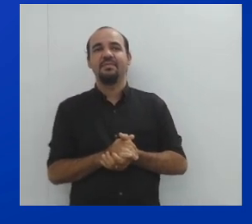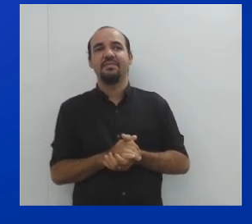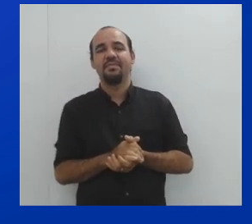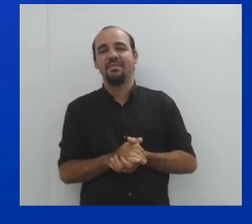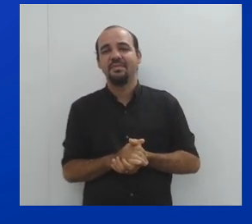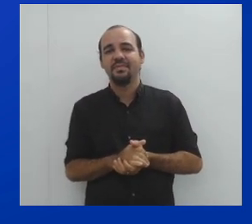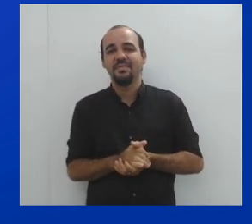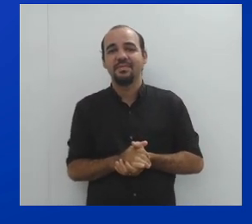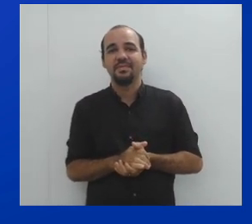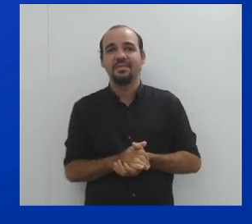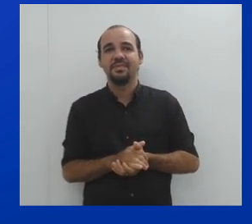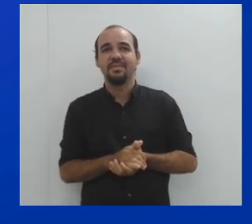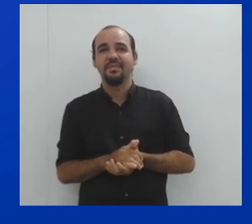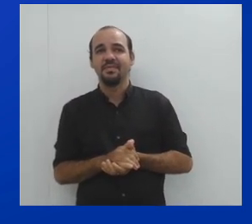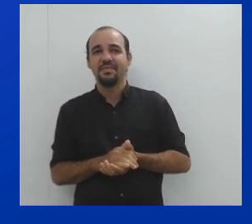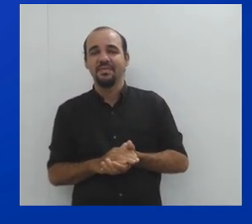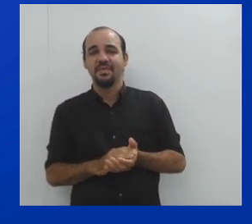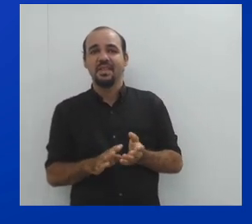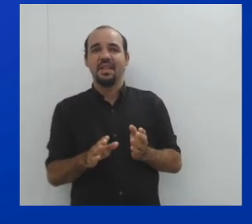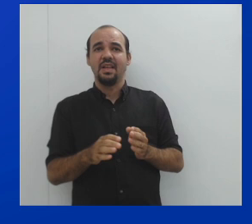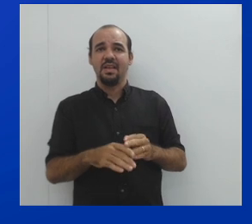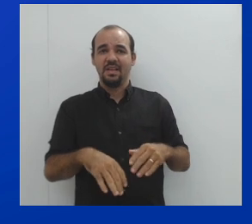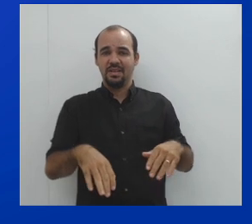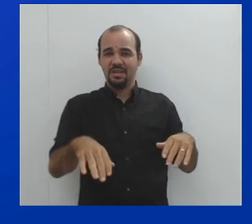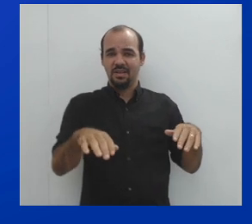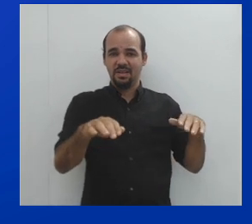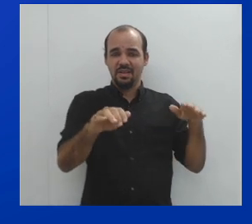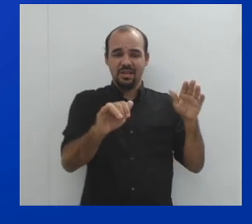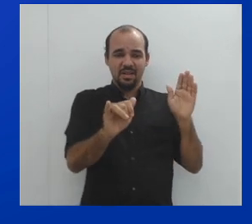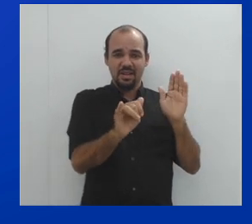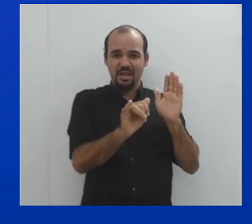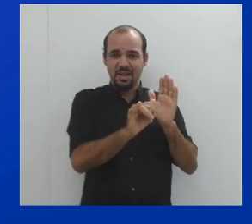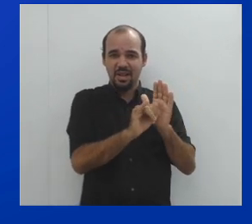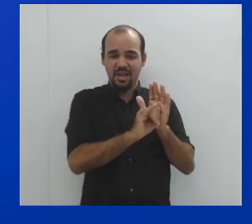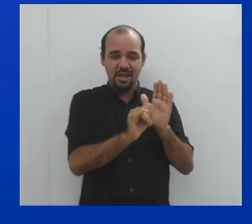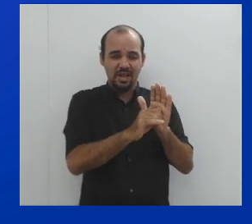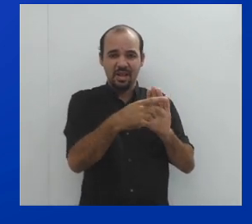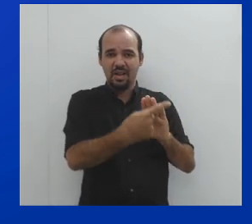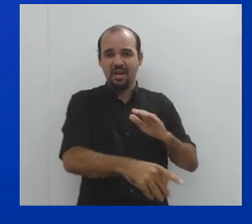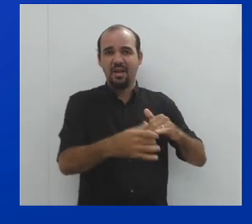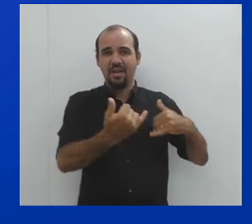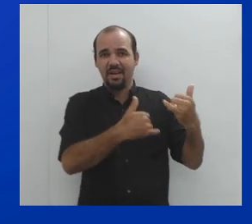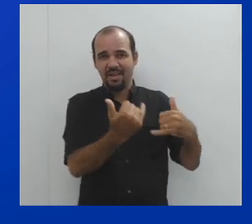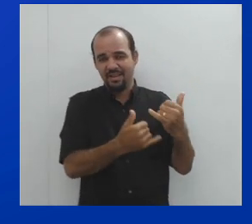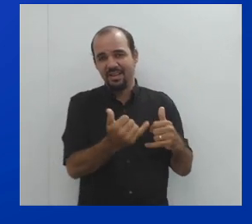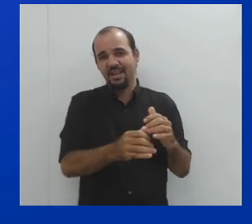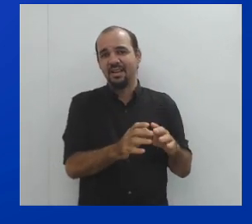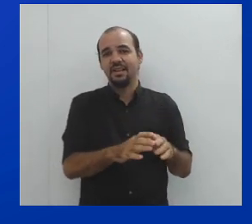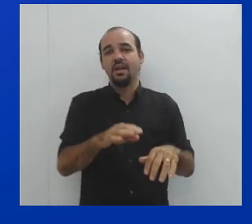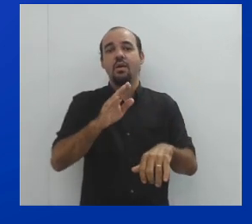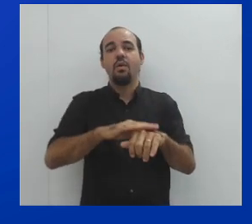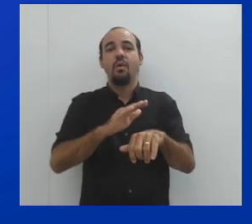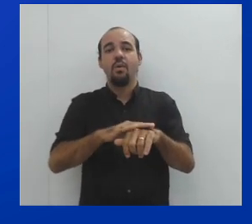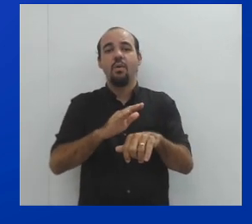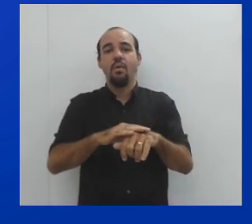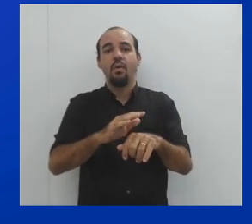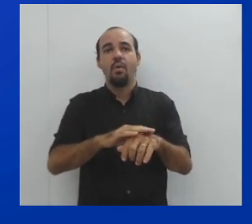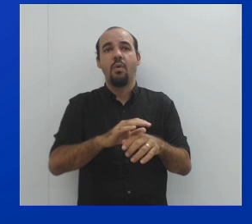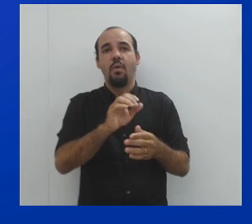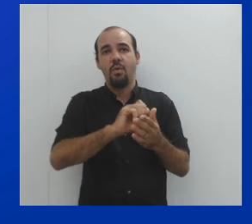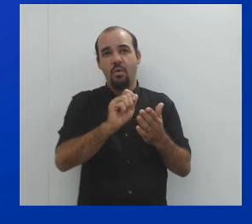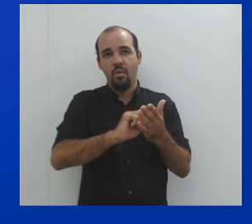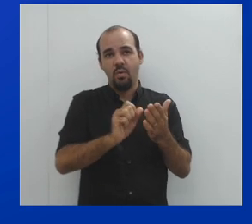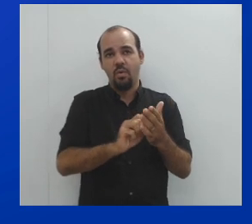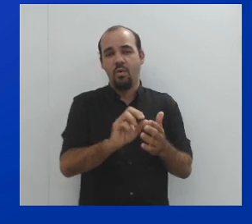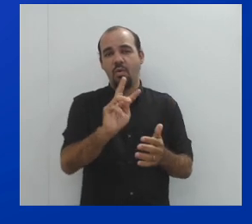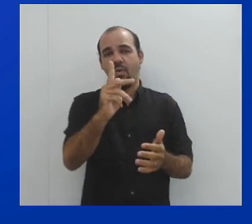Dentro da sua origem, na obra Homo Ludens, o jogo como elemento da cultura, de John